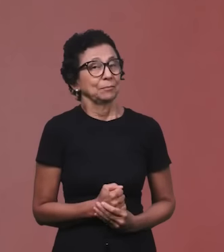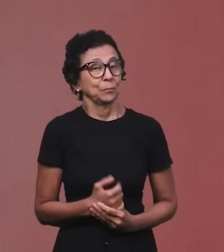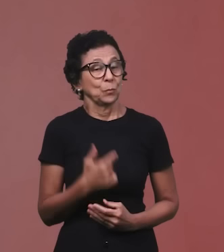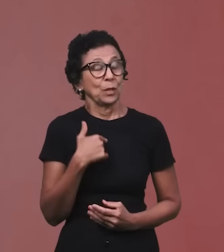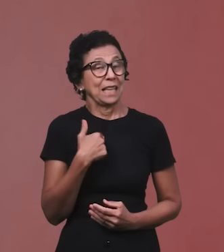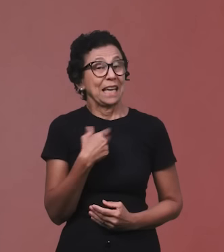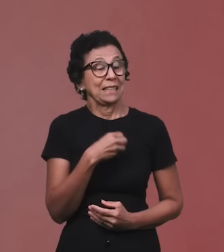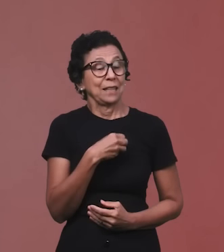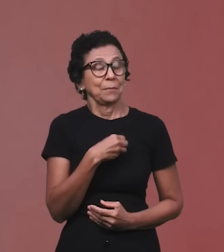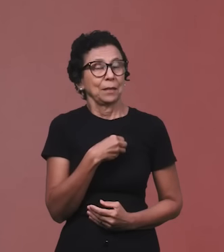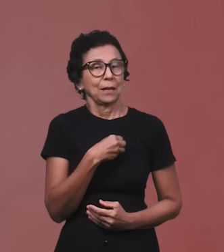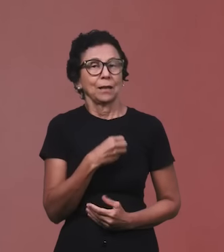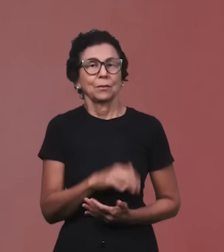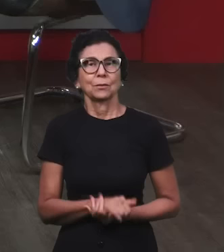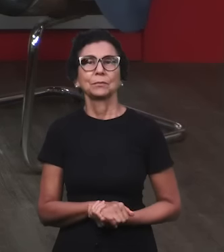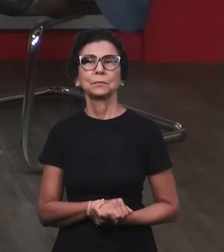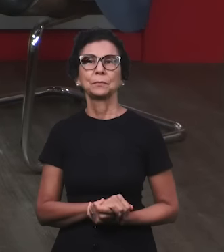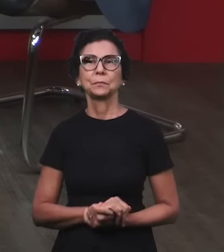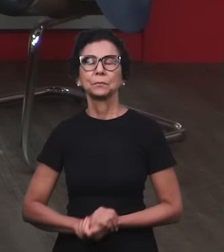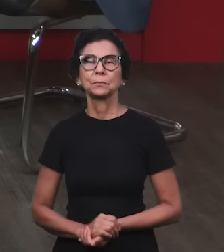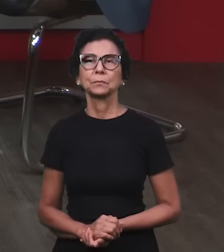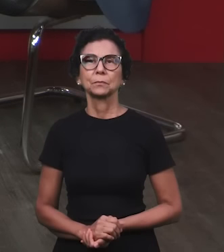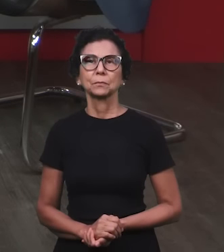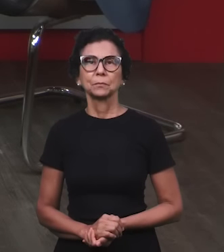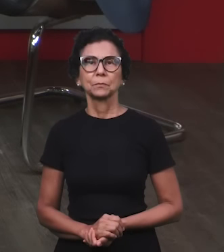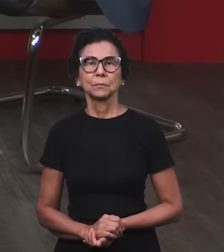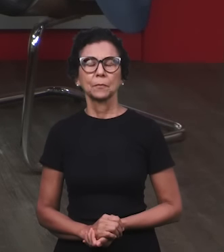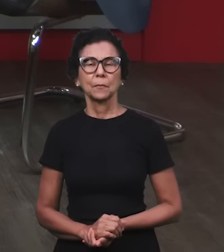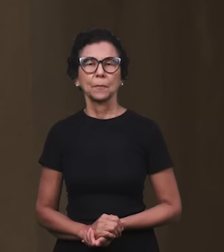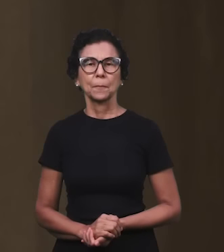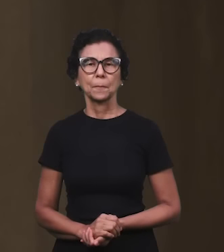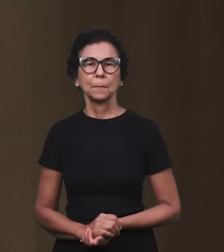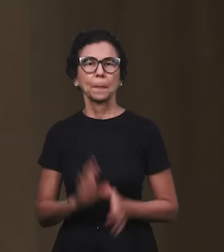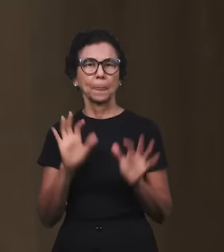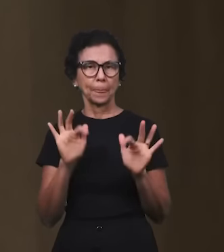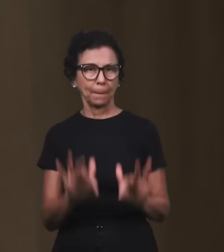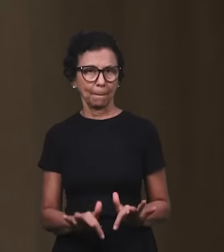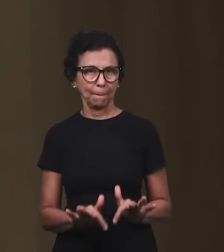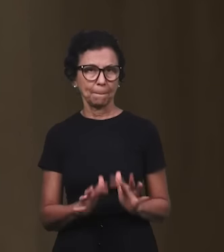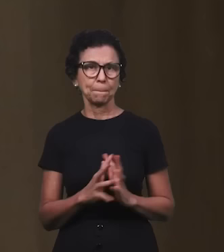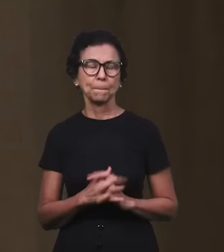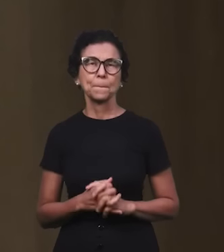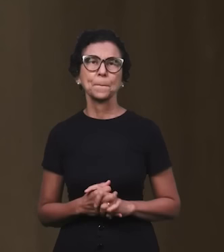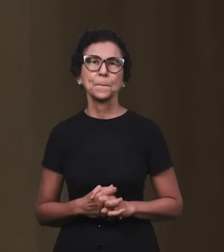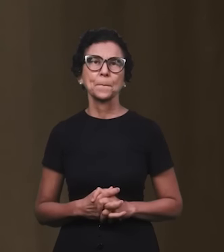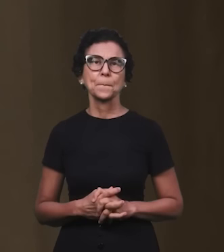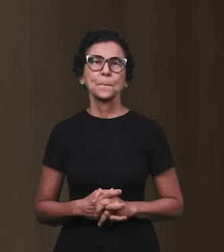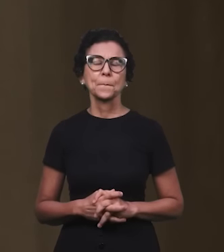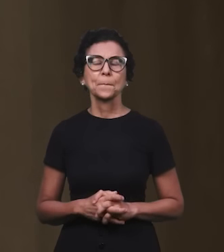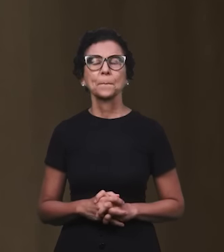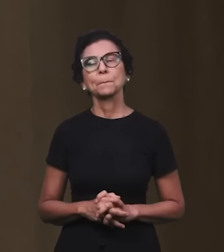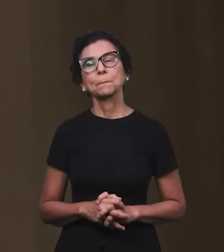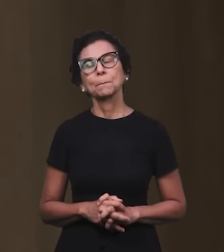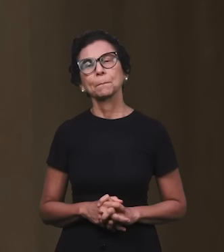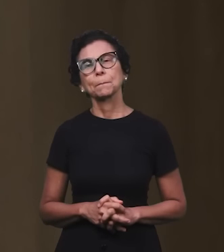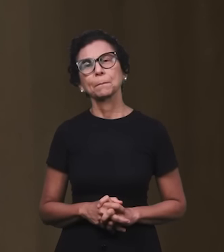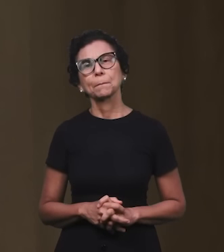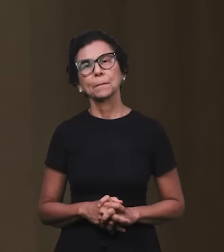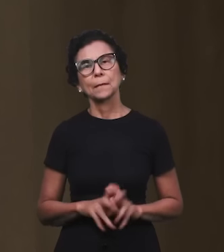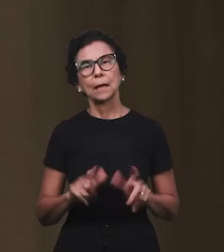dele está desarrumada. Então, nós estamos terminando esse programa aqui do Espírito Santo no Velho